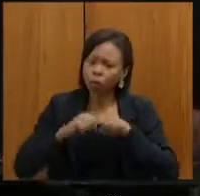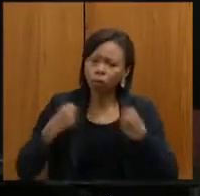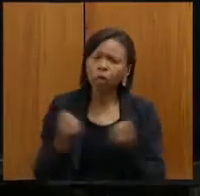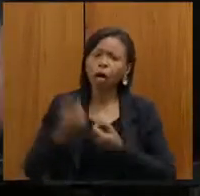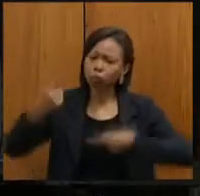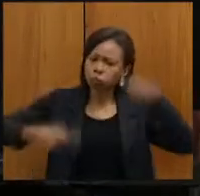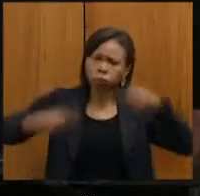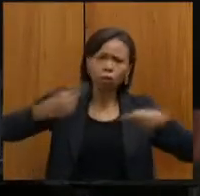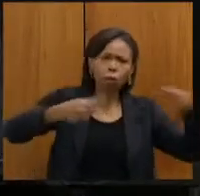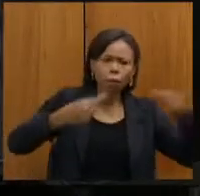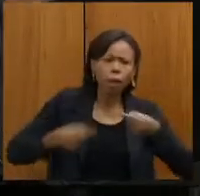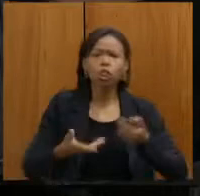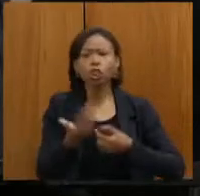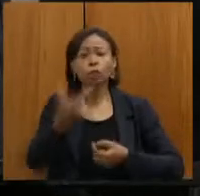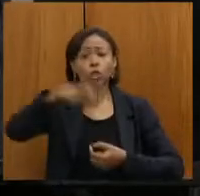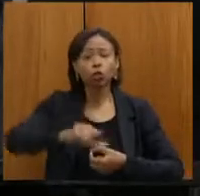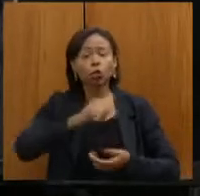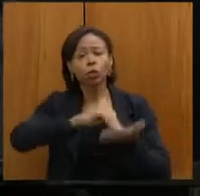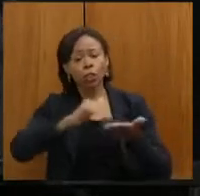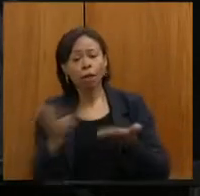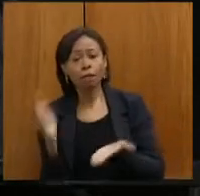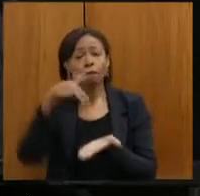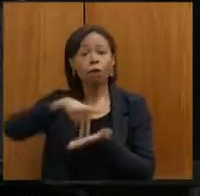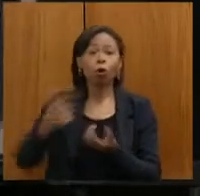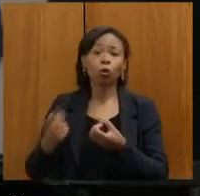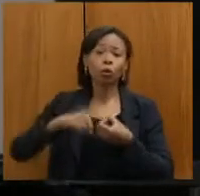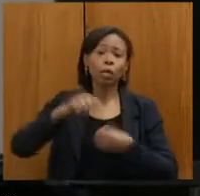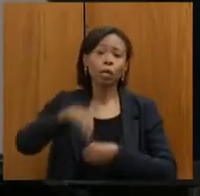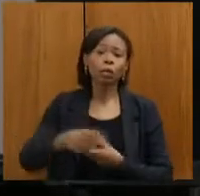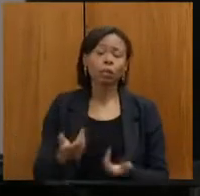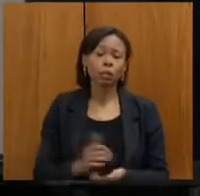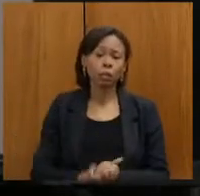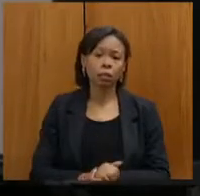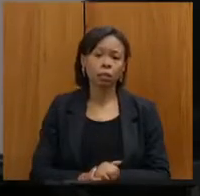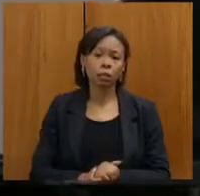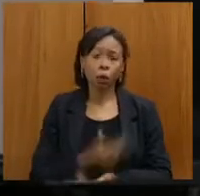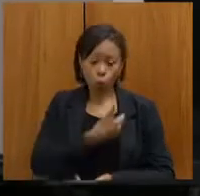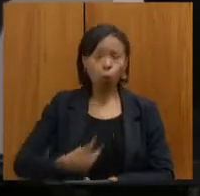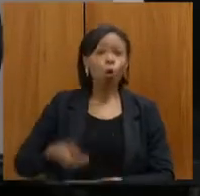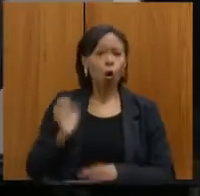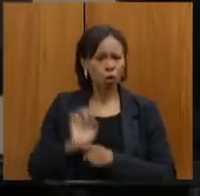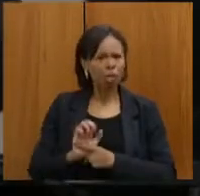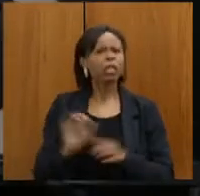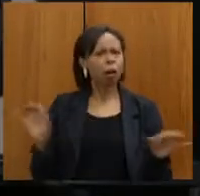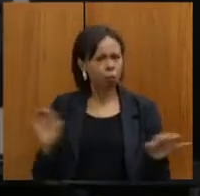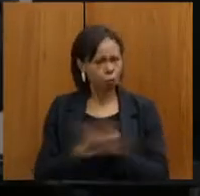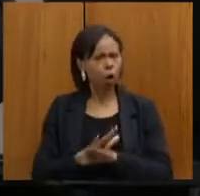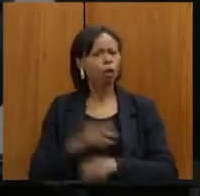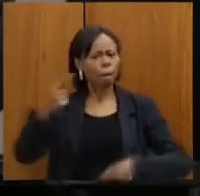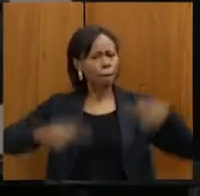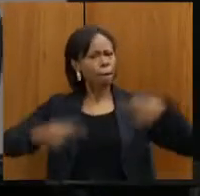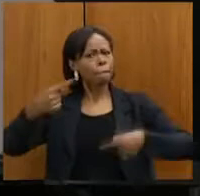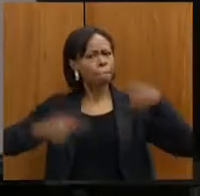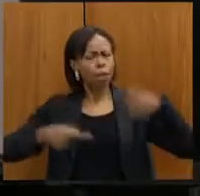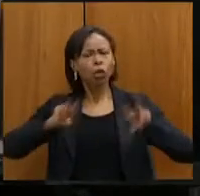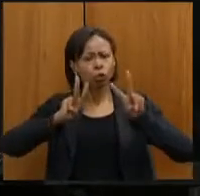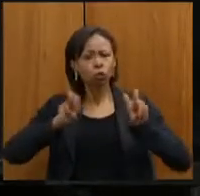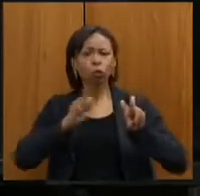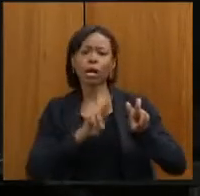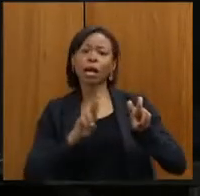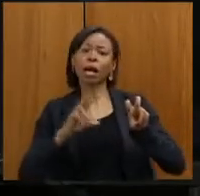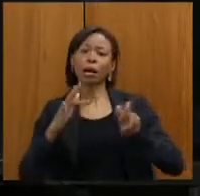vamos trazer de novo secretário Gustavo aqui e o Estado está pronto para debater abertamente o regime de